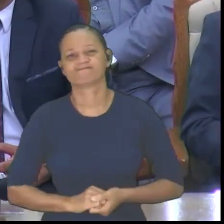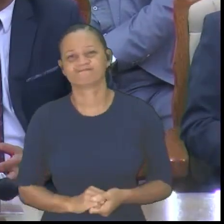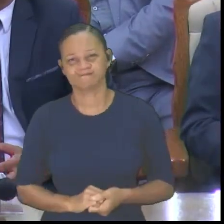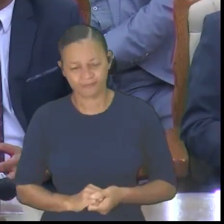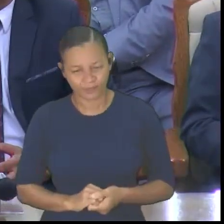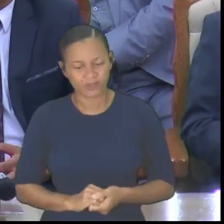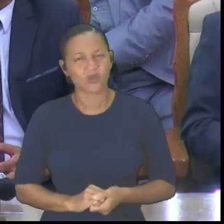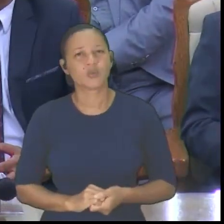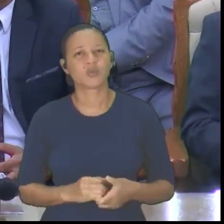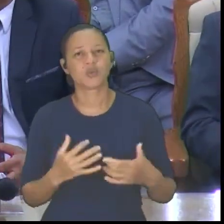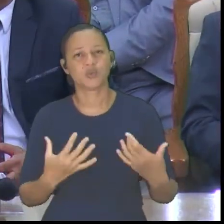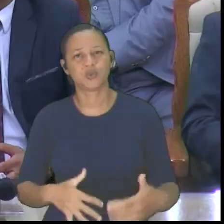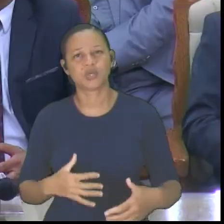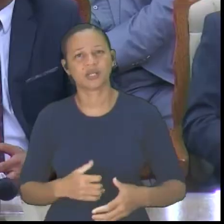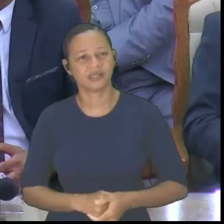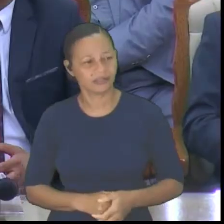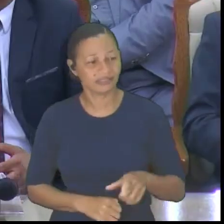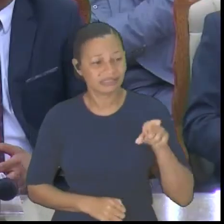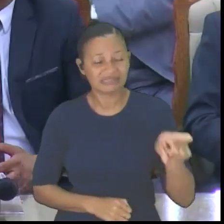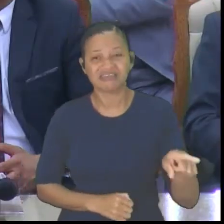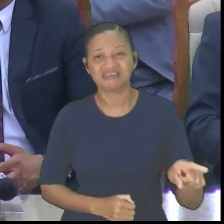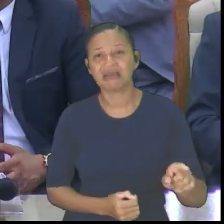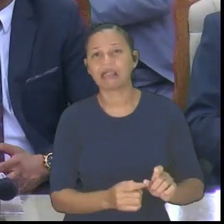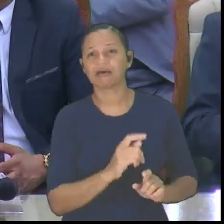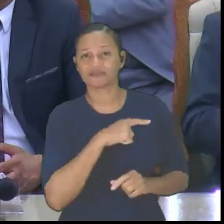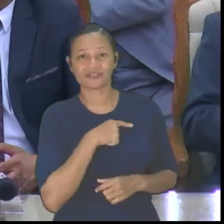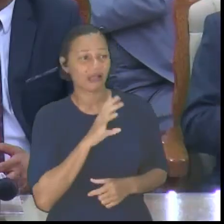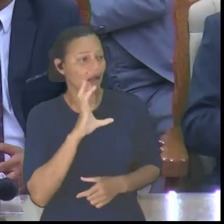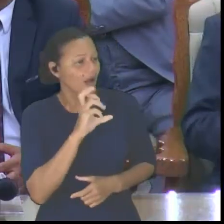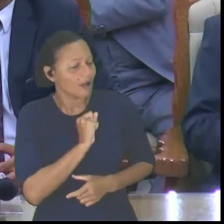e a paga dela vai ser a indiferença.